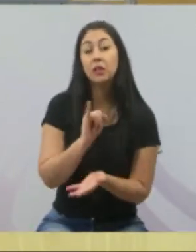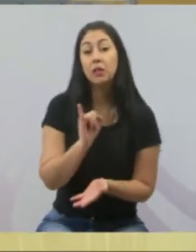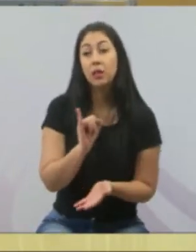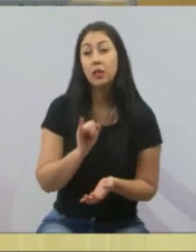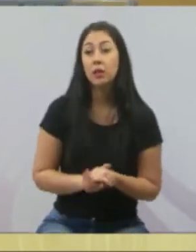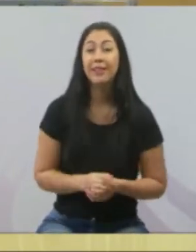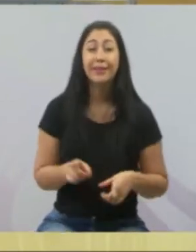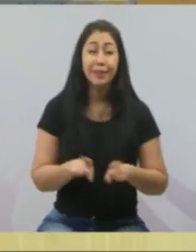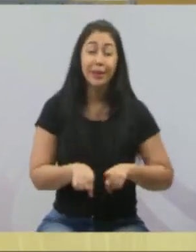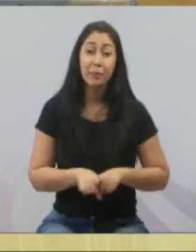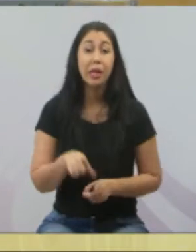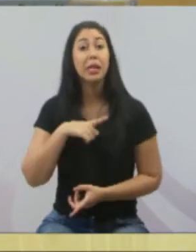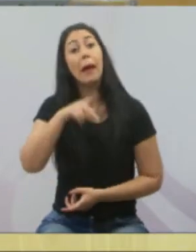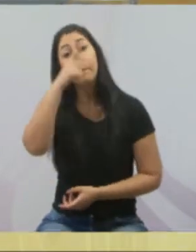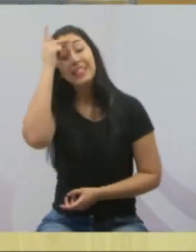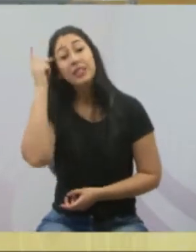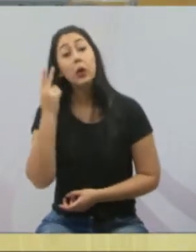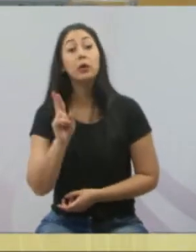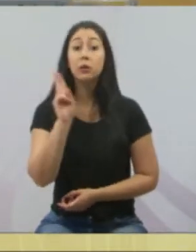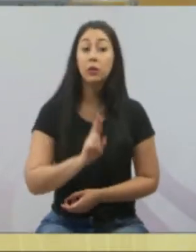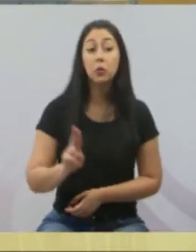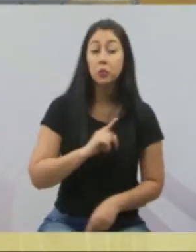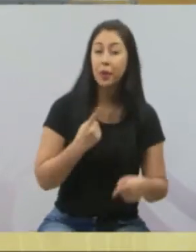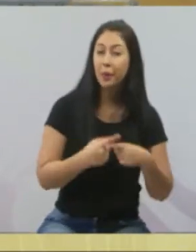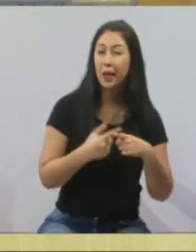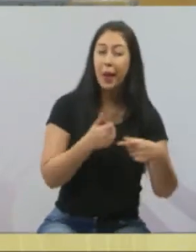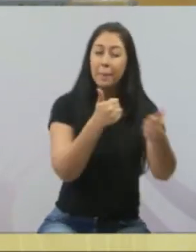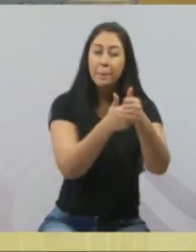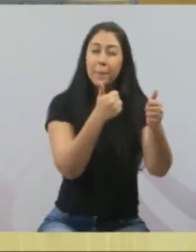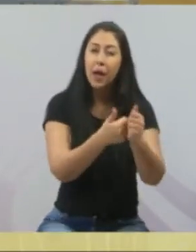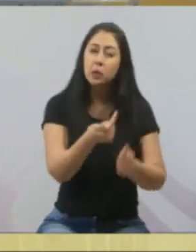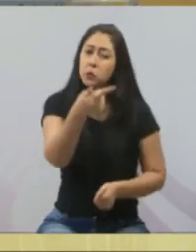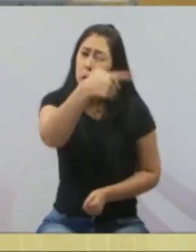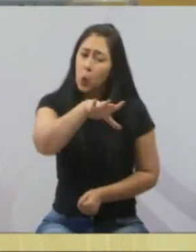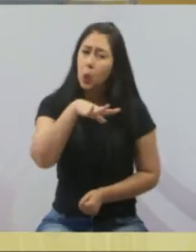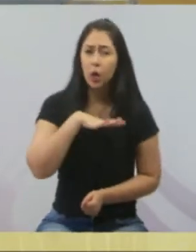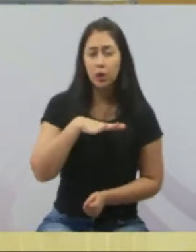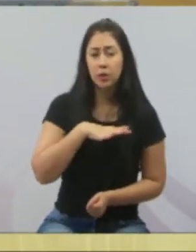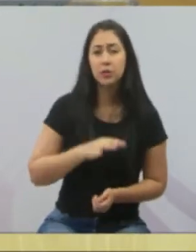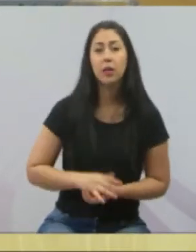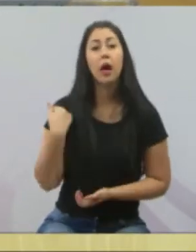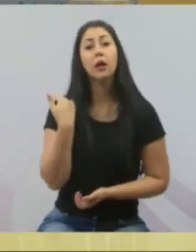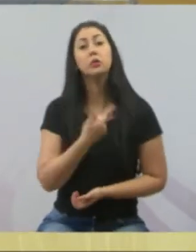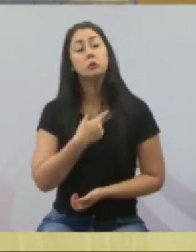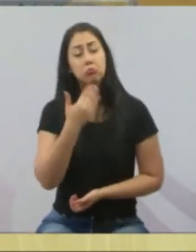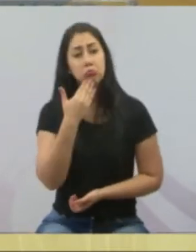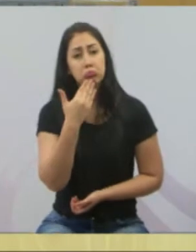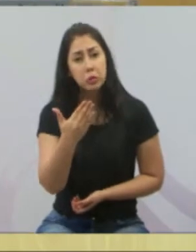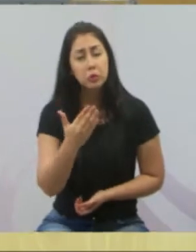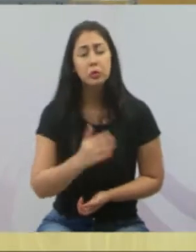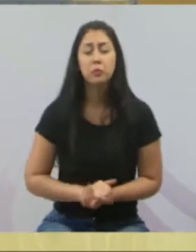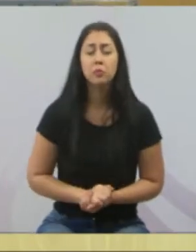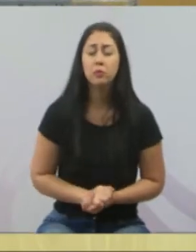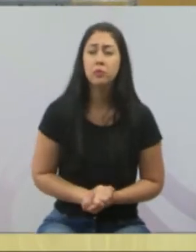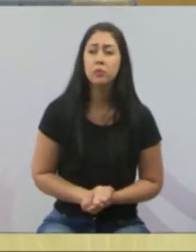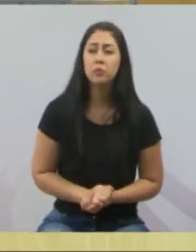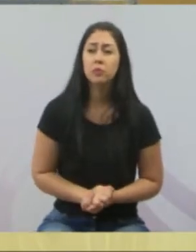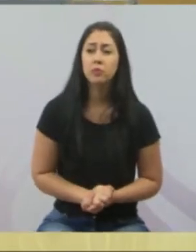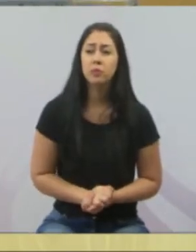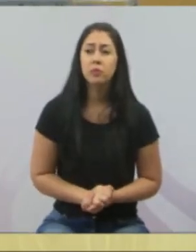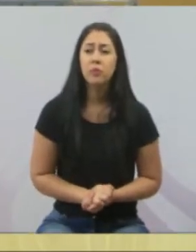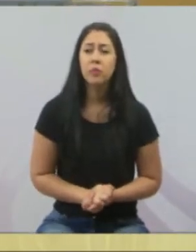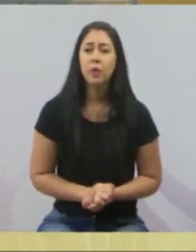empréstimos consignados. Este projeto aguarda para ser colocado em votação pelos deputados. Assim sendo, muito respeitosamente, recorremos à compreensão e aos